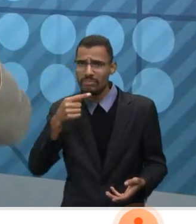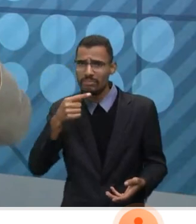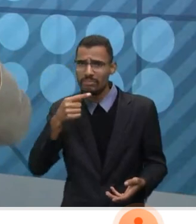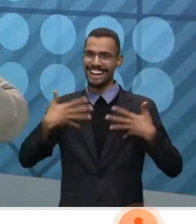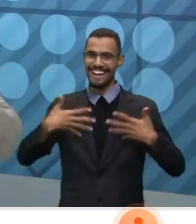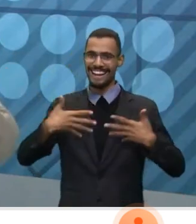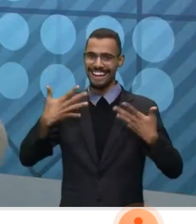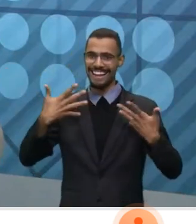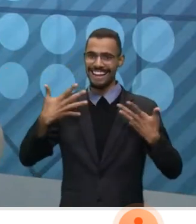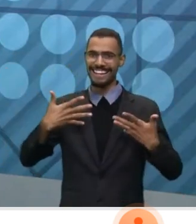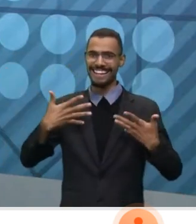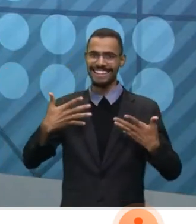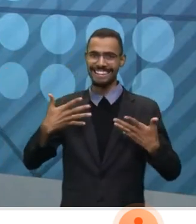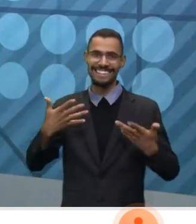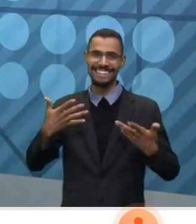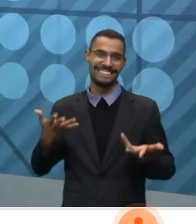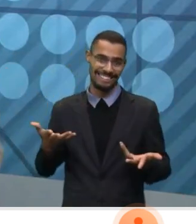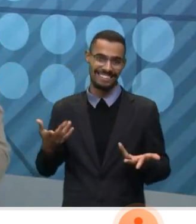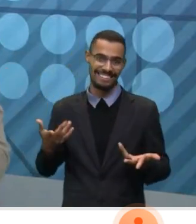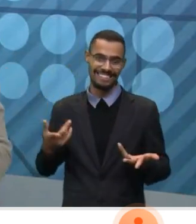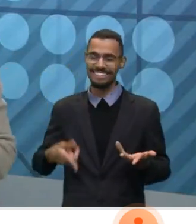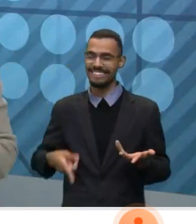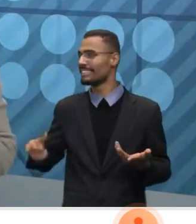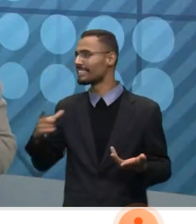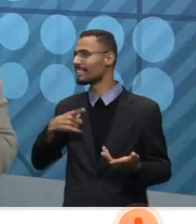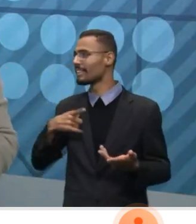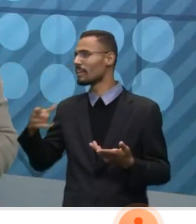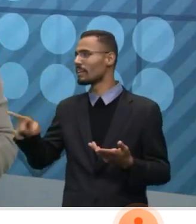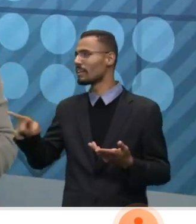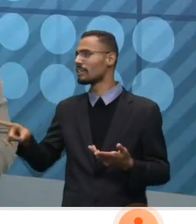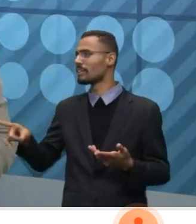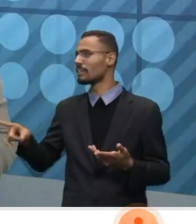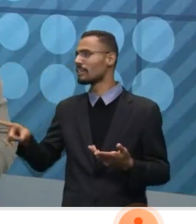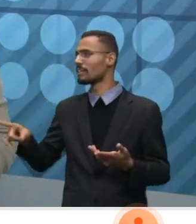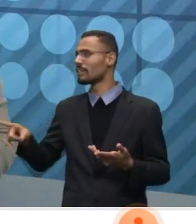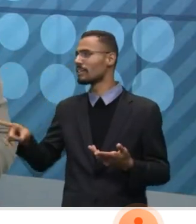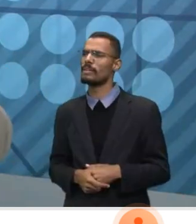alegre? E a outra? Onde você trabalha? Vai ficar